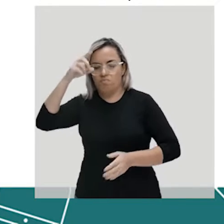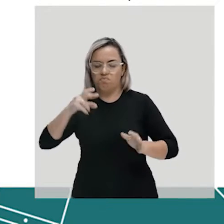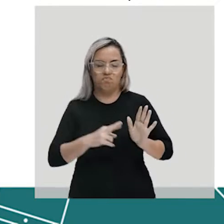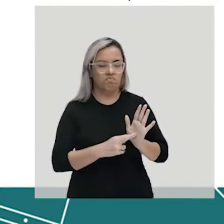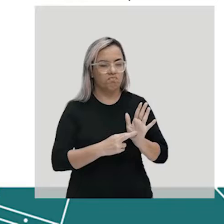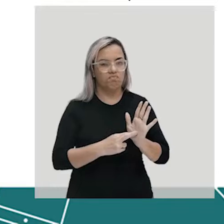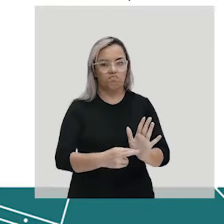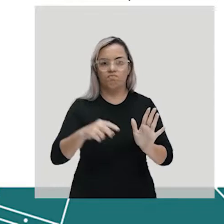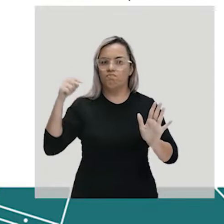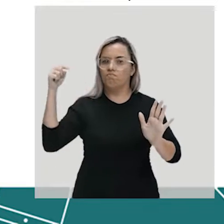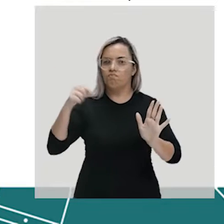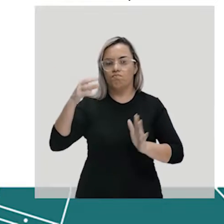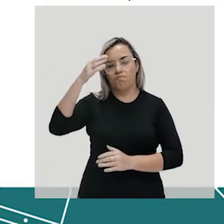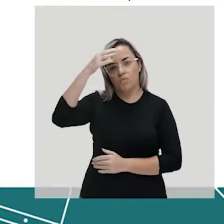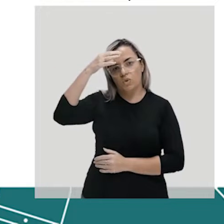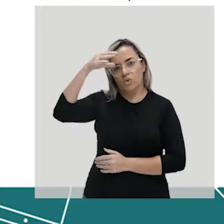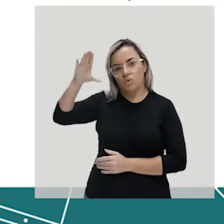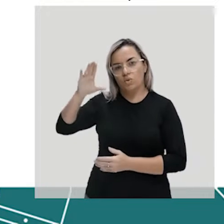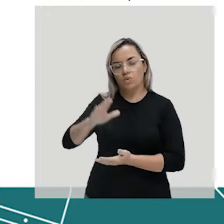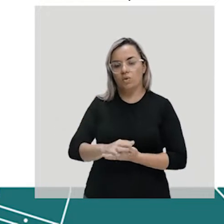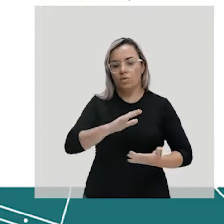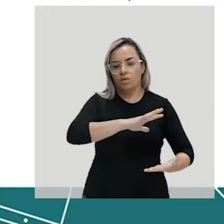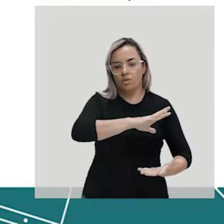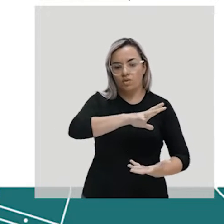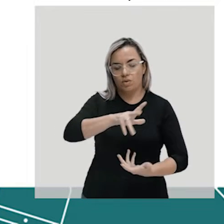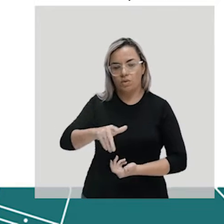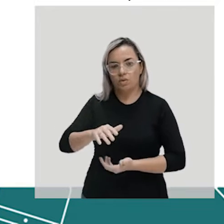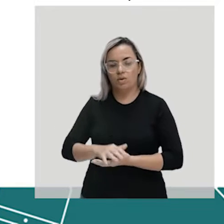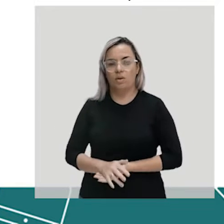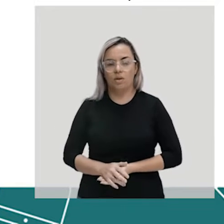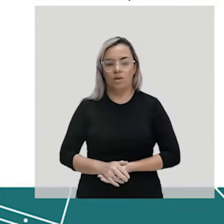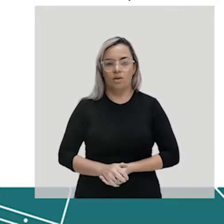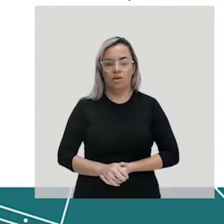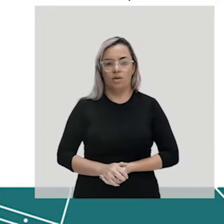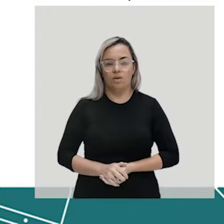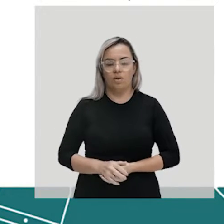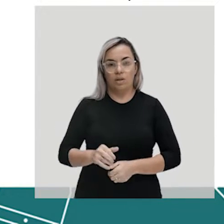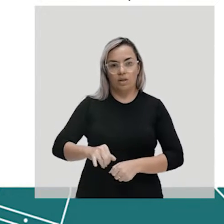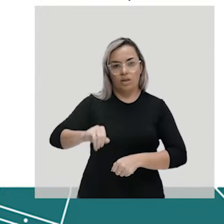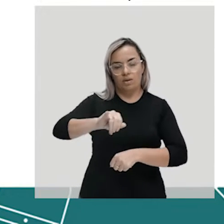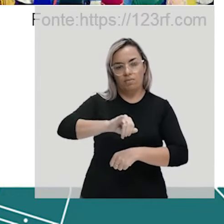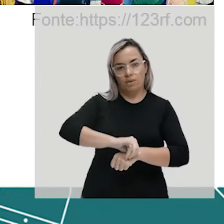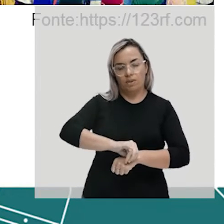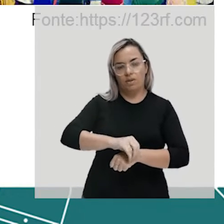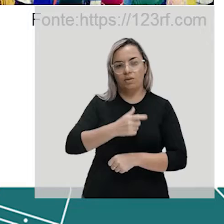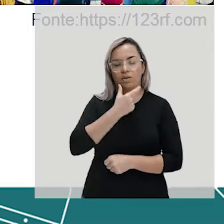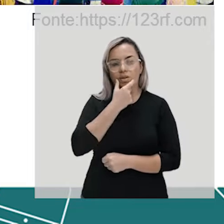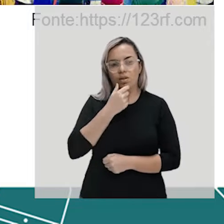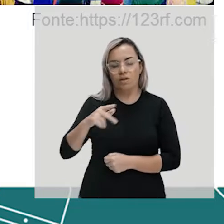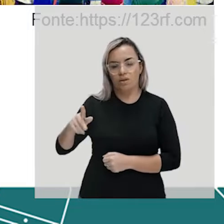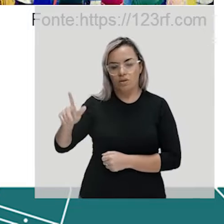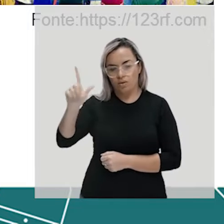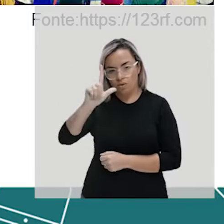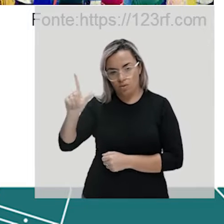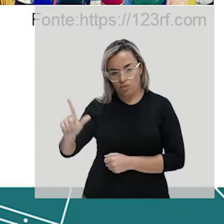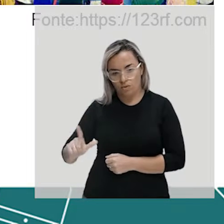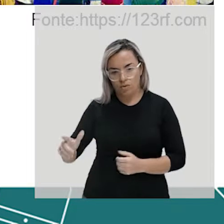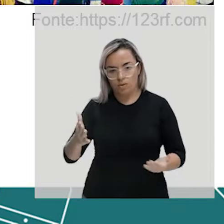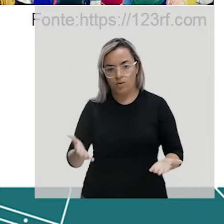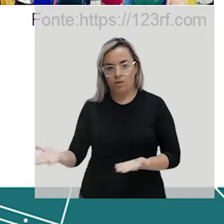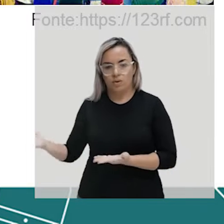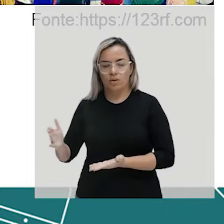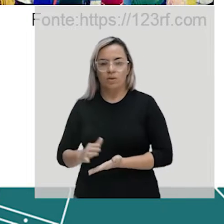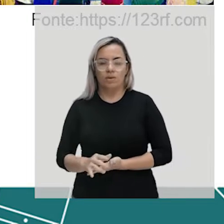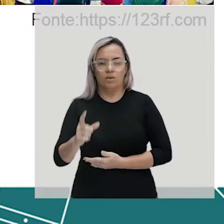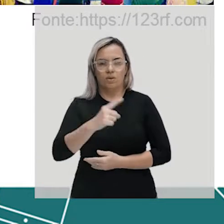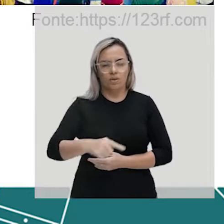representação de Cultura Mundial bom falando agora especificamente das pessoas eu do Povo britânico é interessante que quando a gente